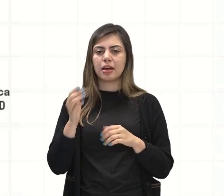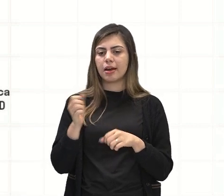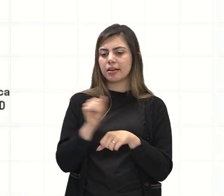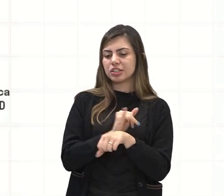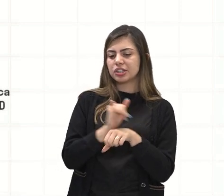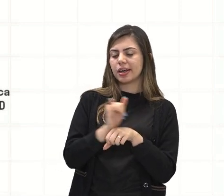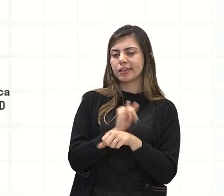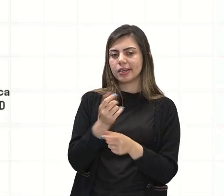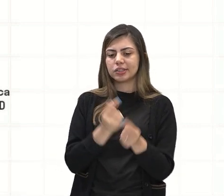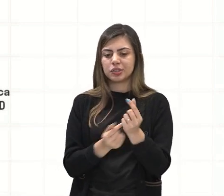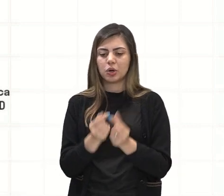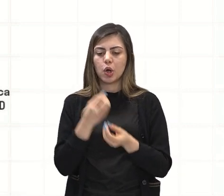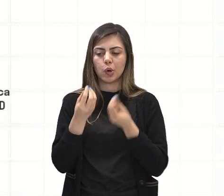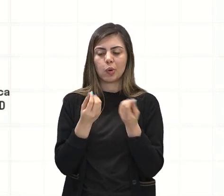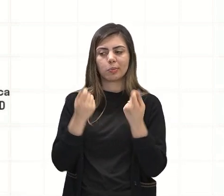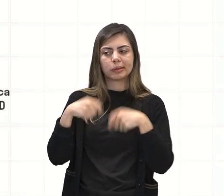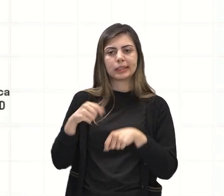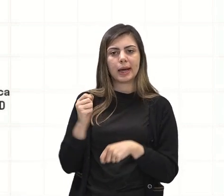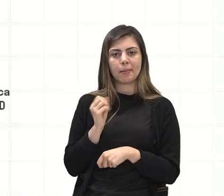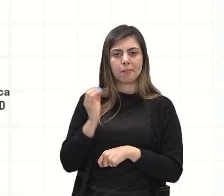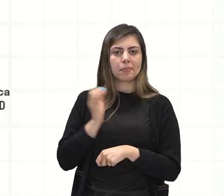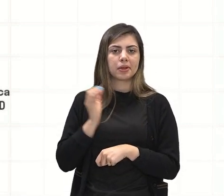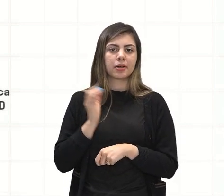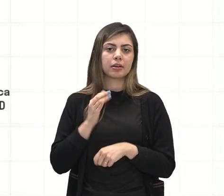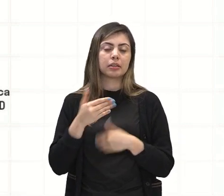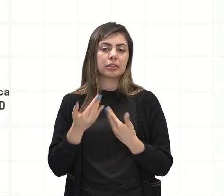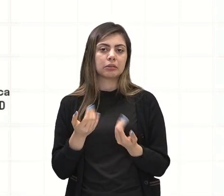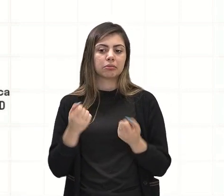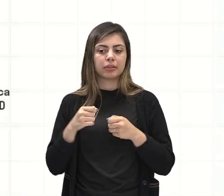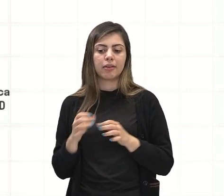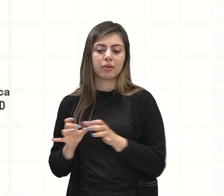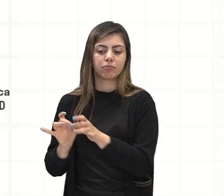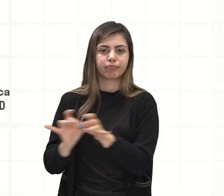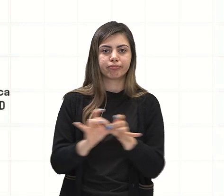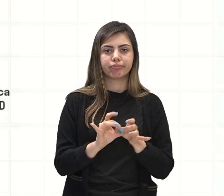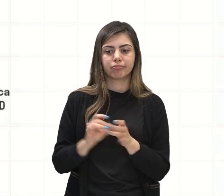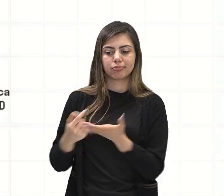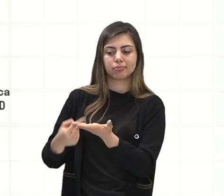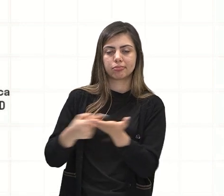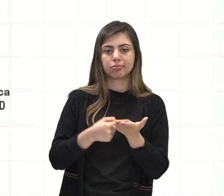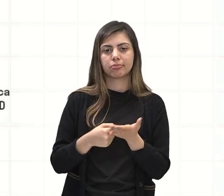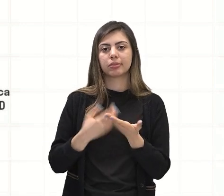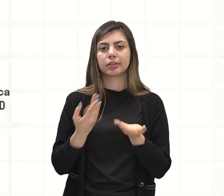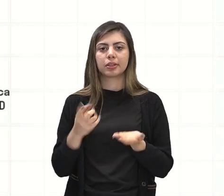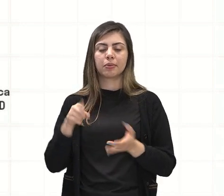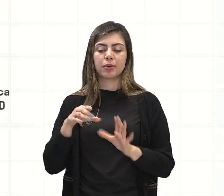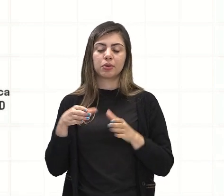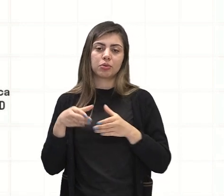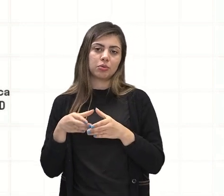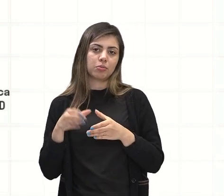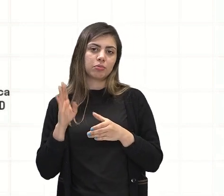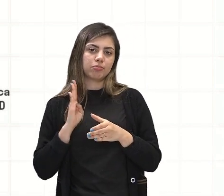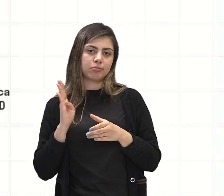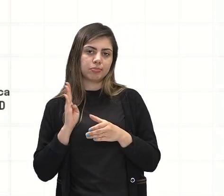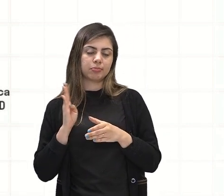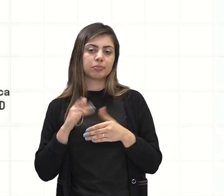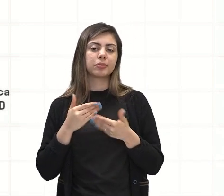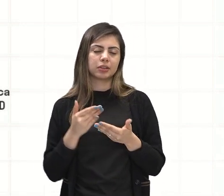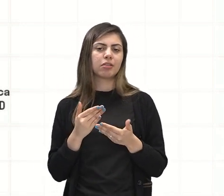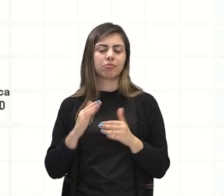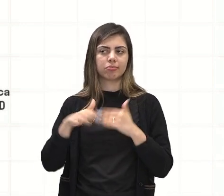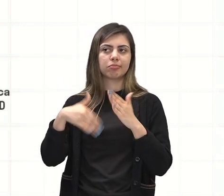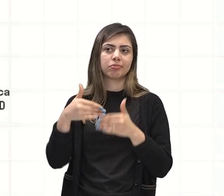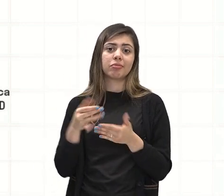de como enriquecer com esse comércio acabaria se fortalecendo, que no caso era a burguesia. E de fato isso vai